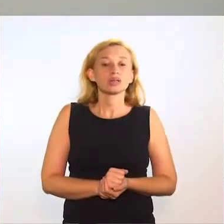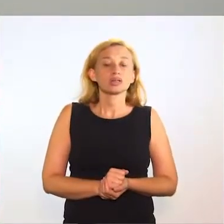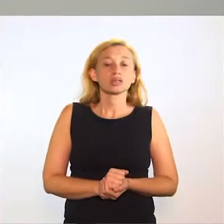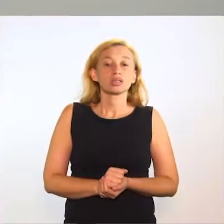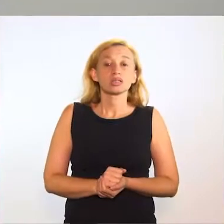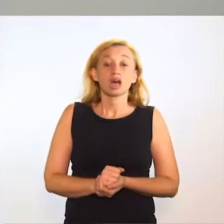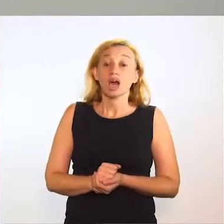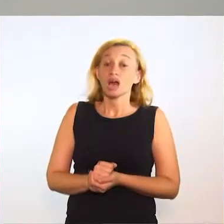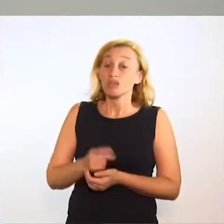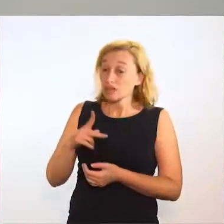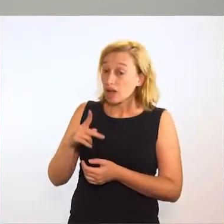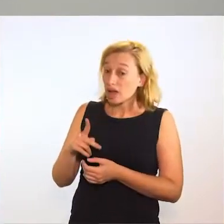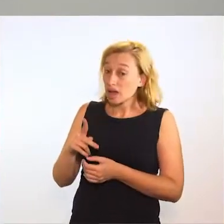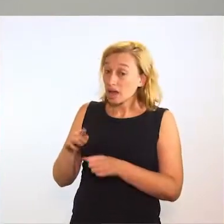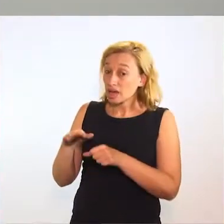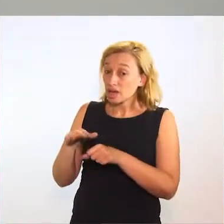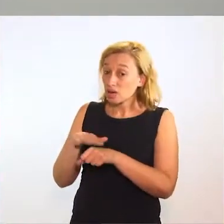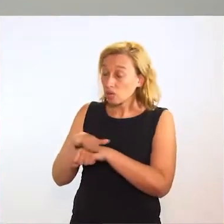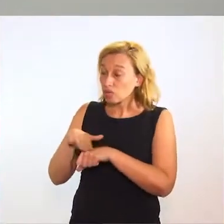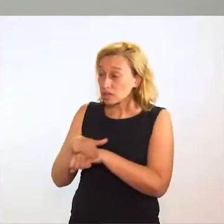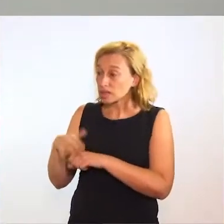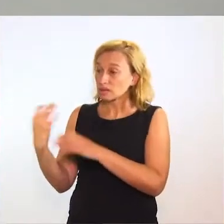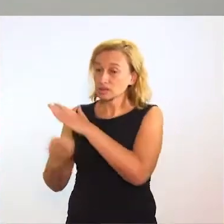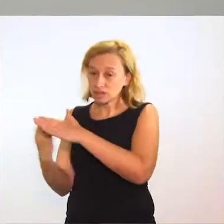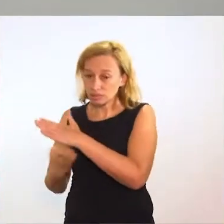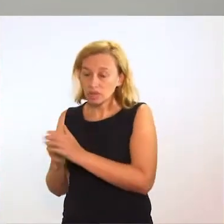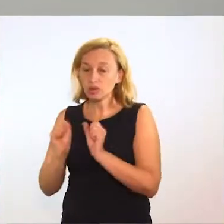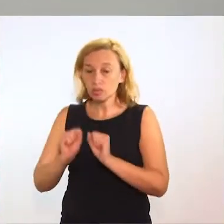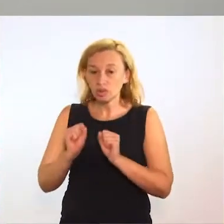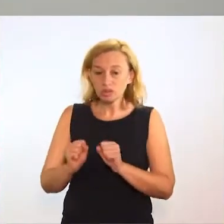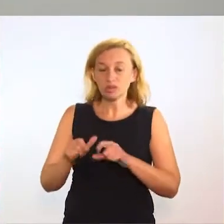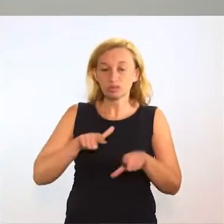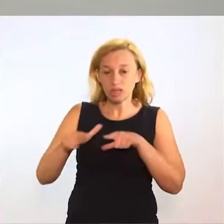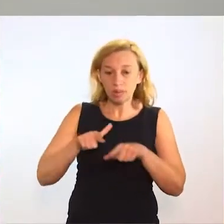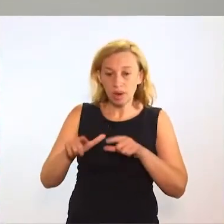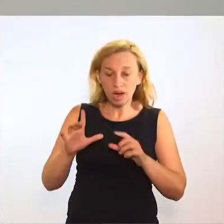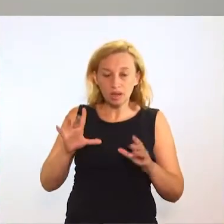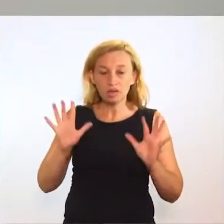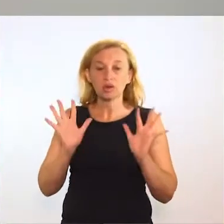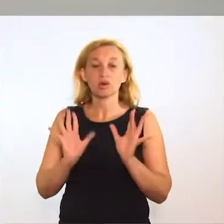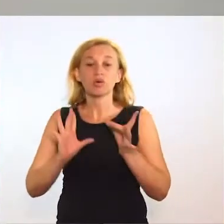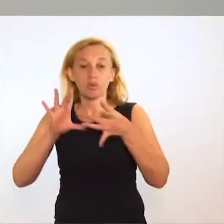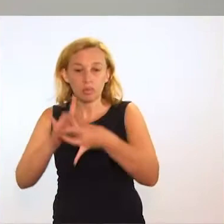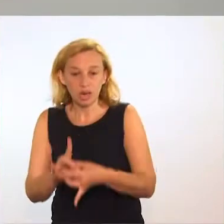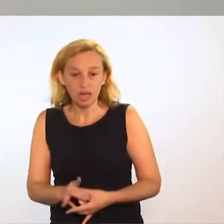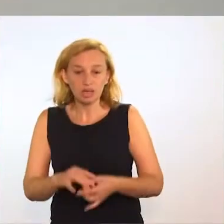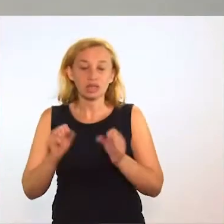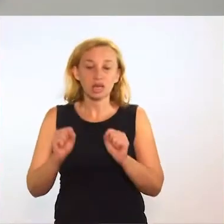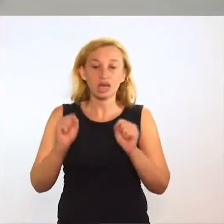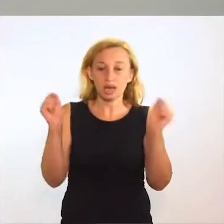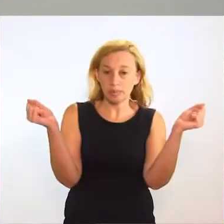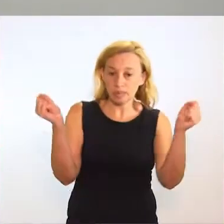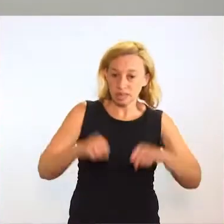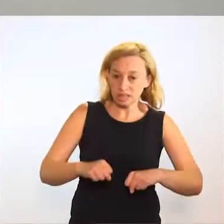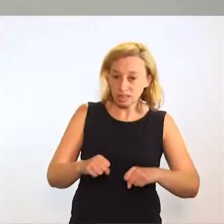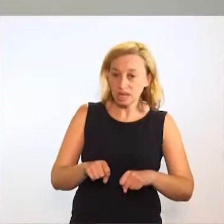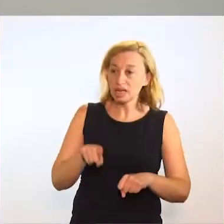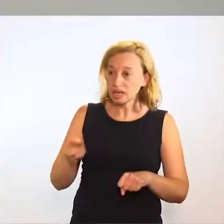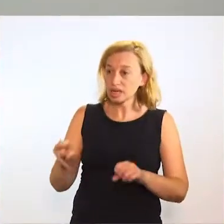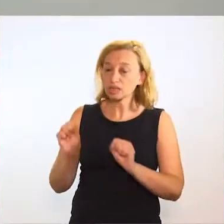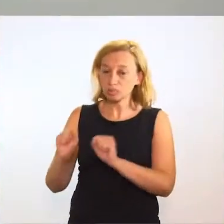mas linkar com essas empresas, porque a gente pode fazer o serviço completo, né? Que é capacitar, mas que ela tenha o